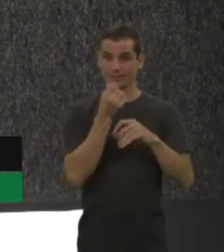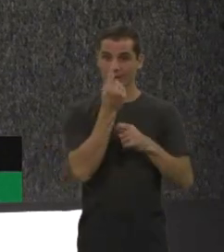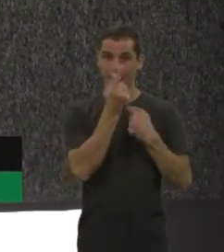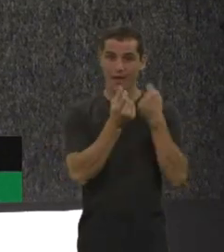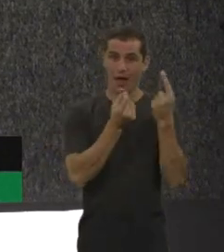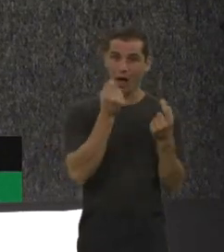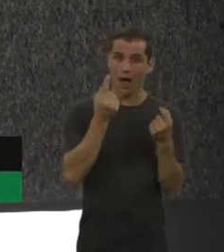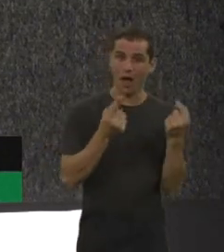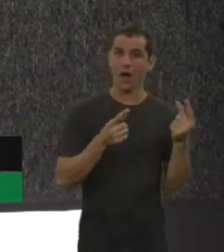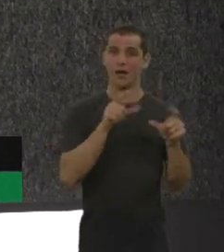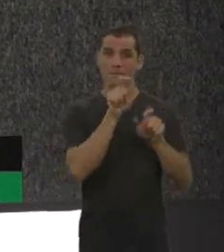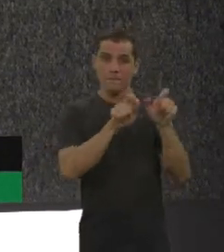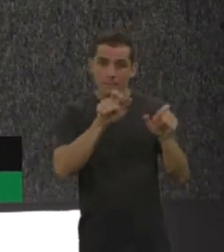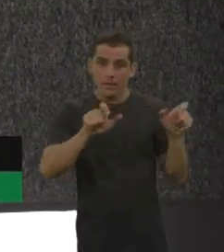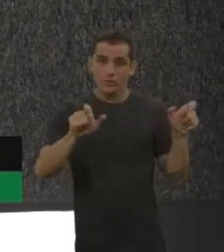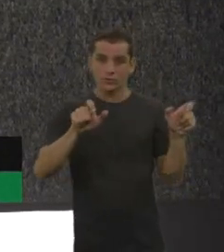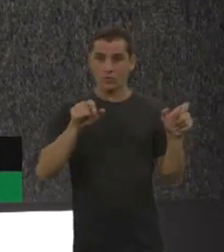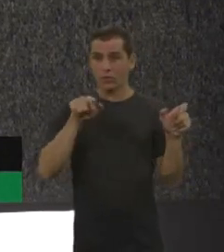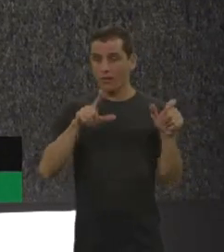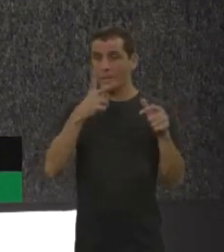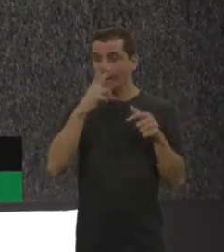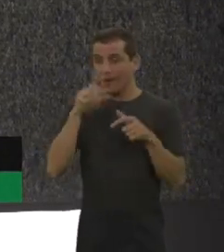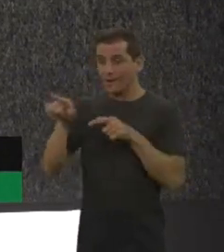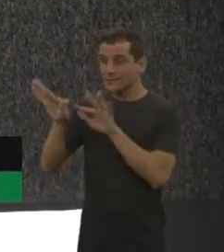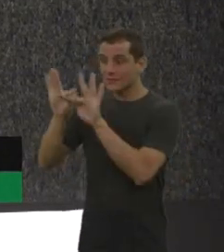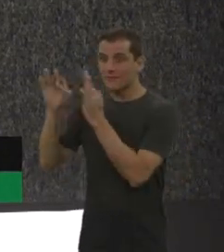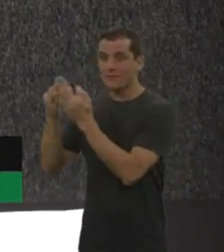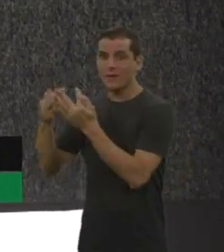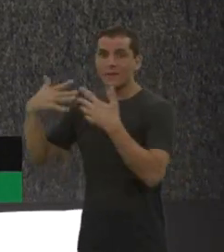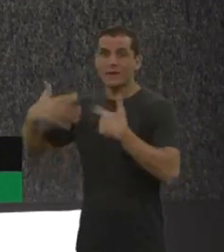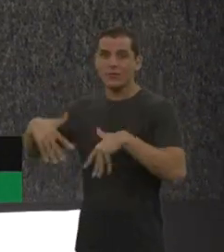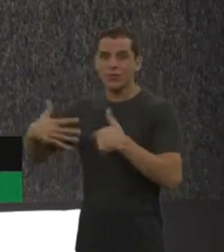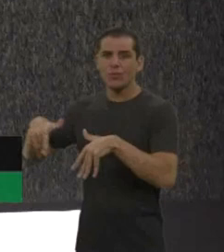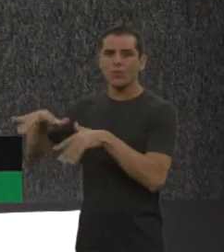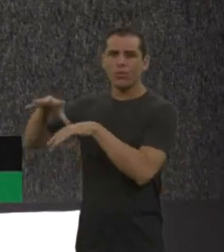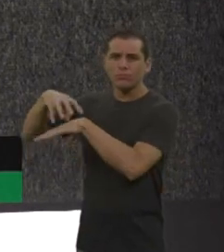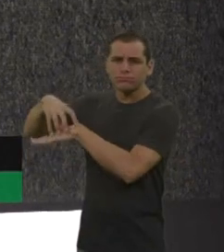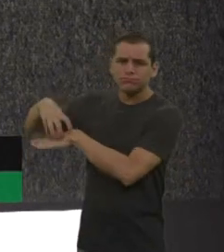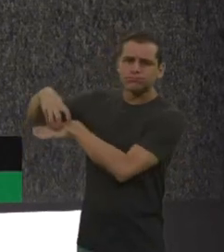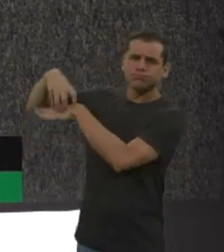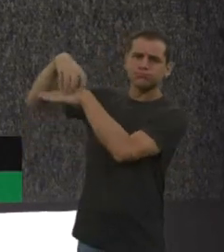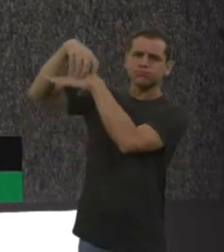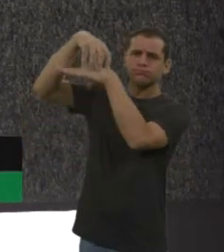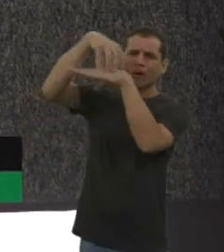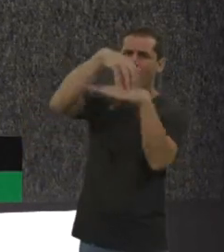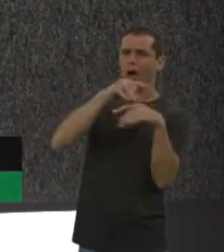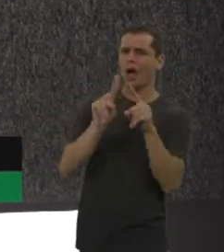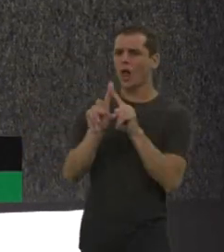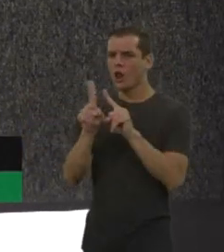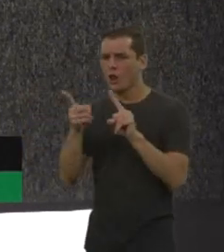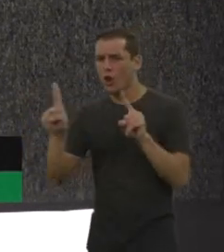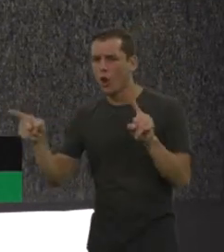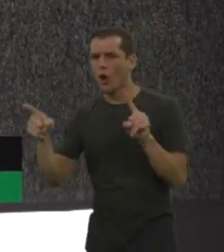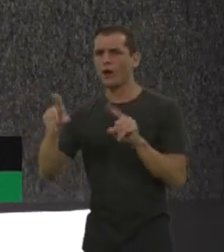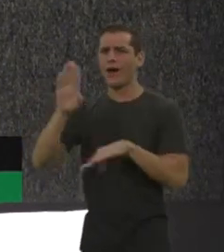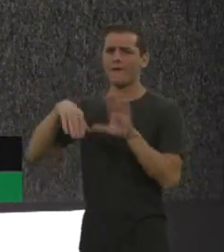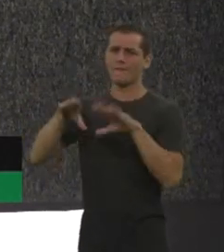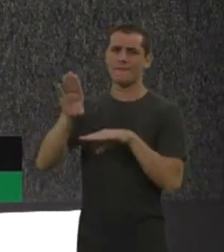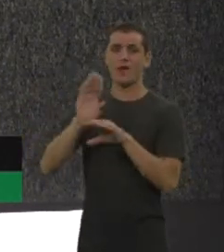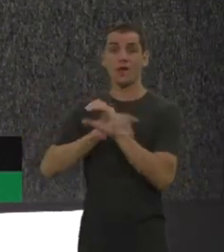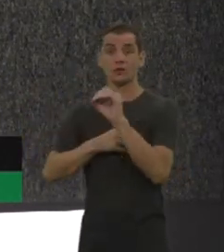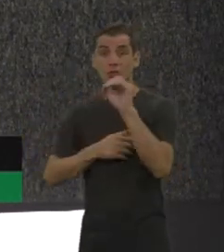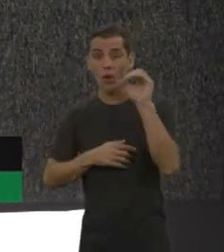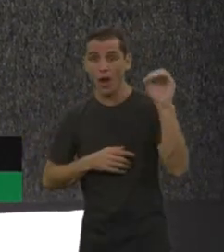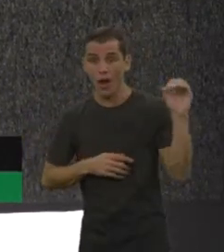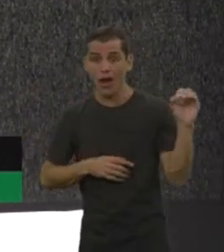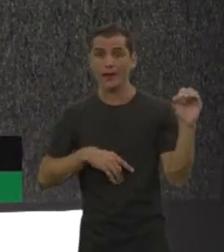e sobrecarrega as famílias que têm que se deslocar de lá, sei lá onde, ou no extremo oeste, ou no coração aí